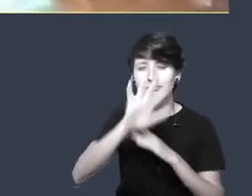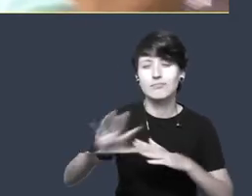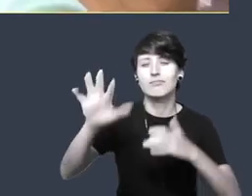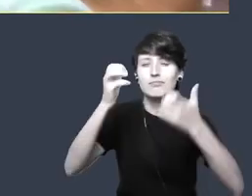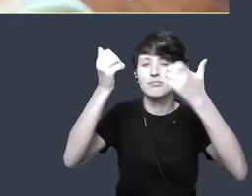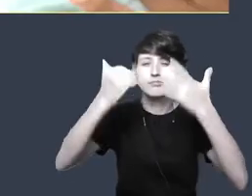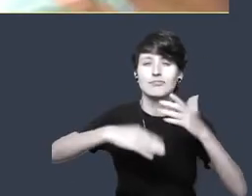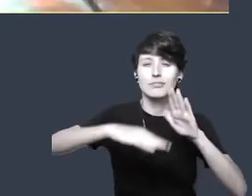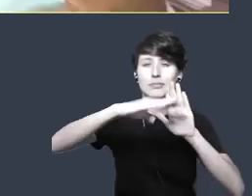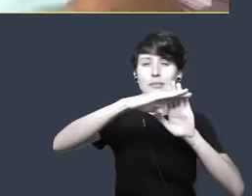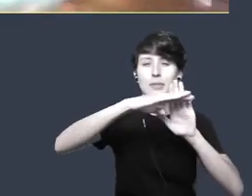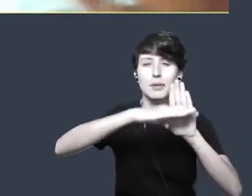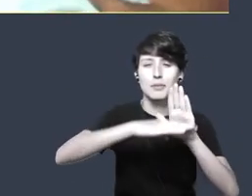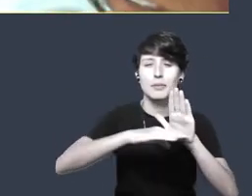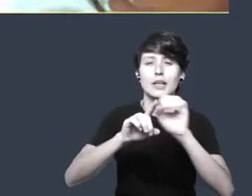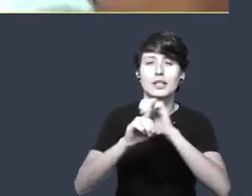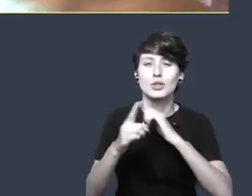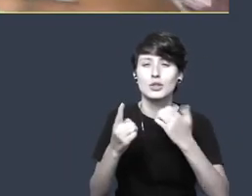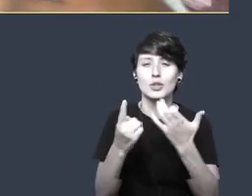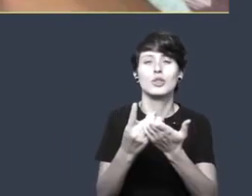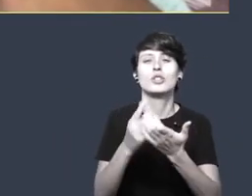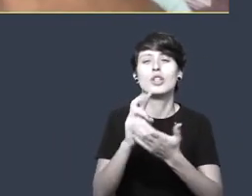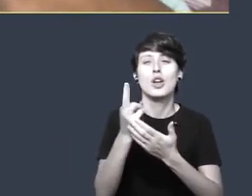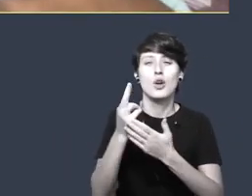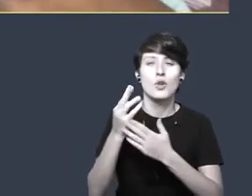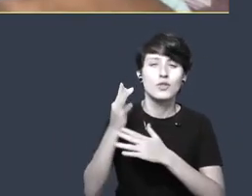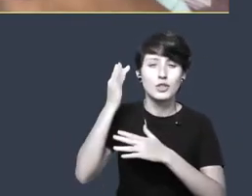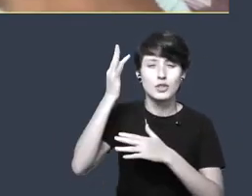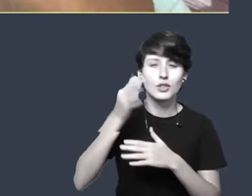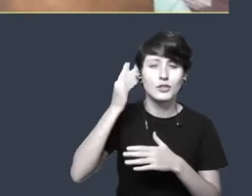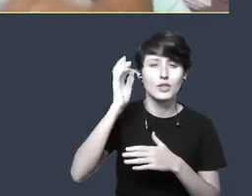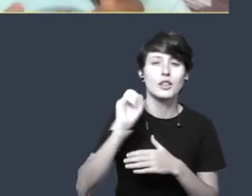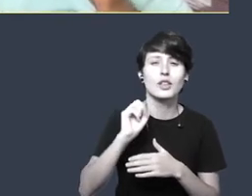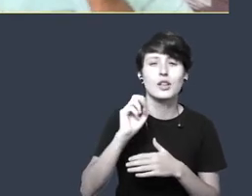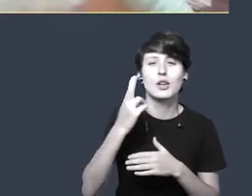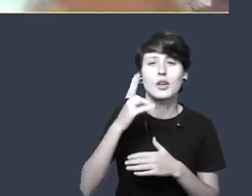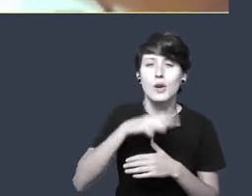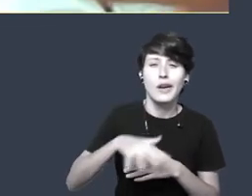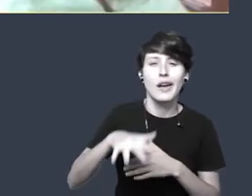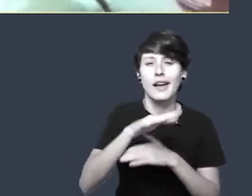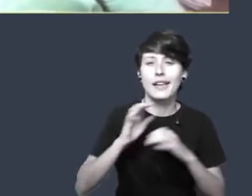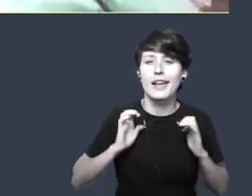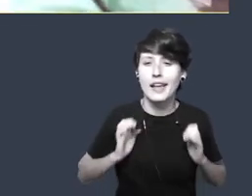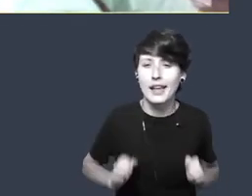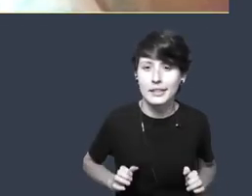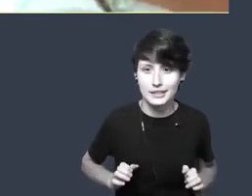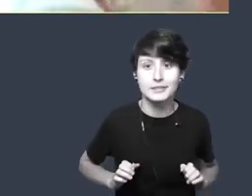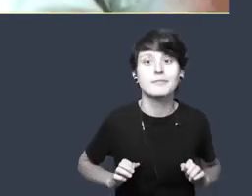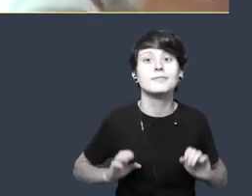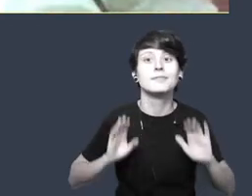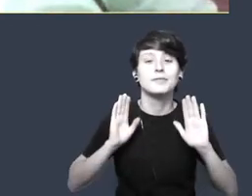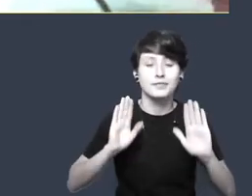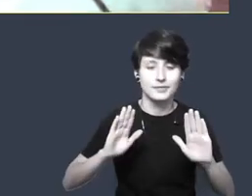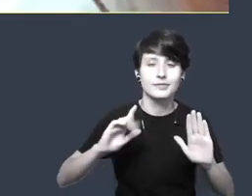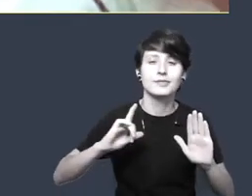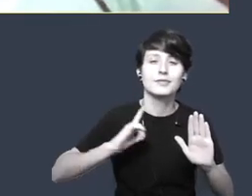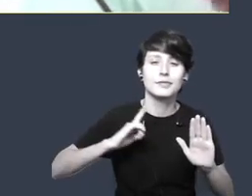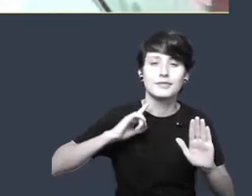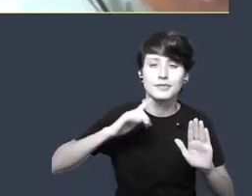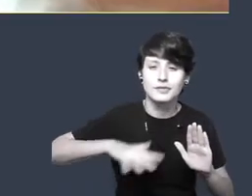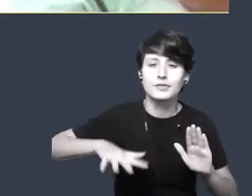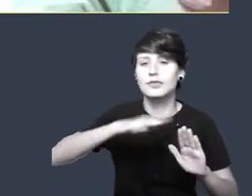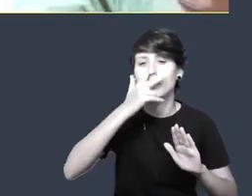tem sociologia, tem filosofia, tem questões éticas, e aí sim entra a parte das exatas